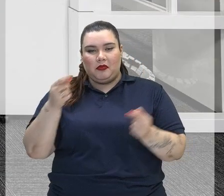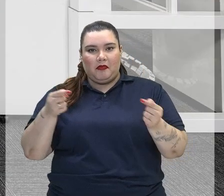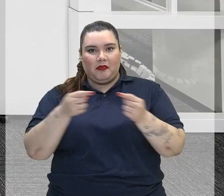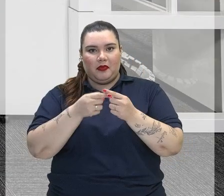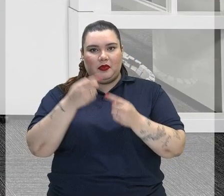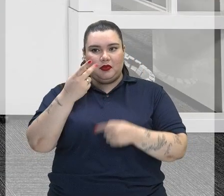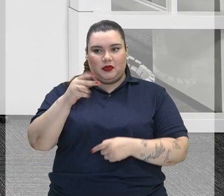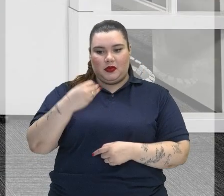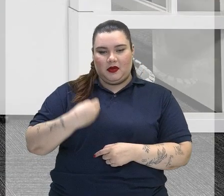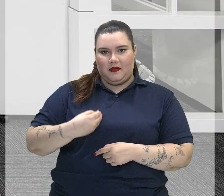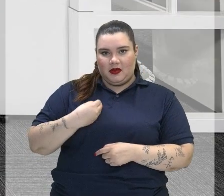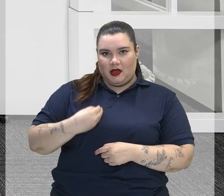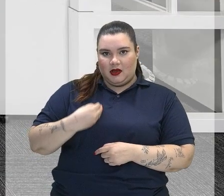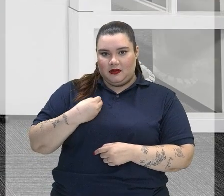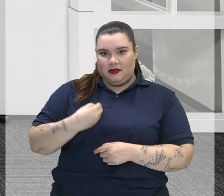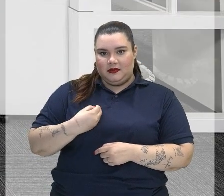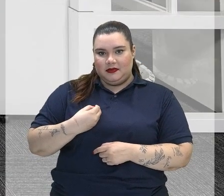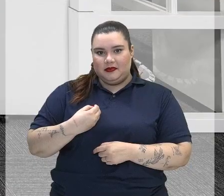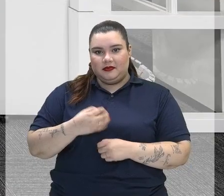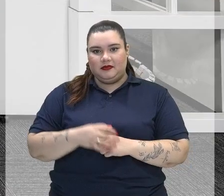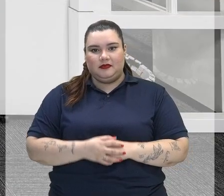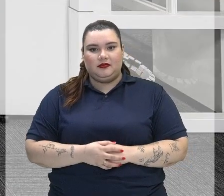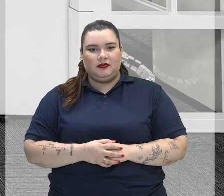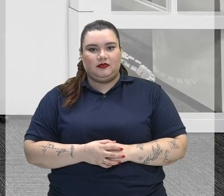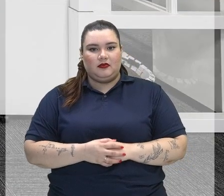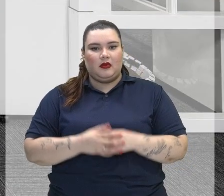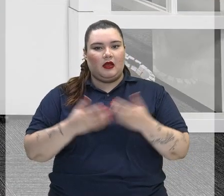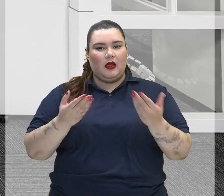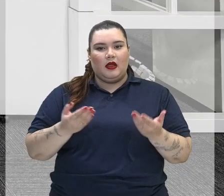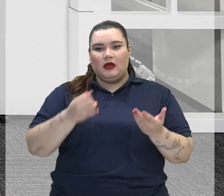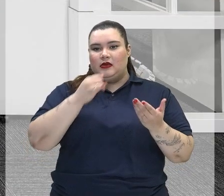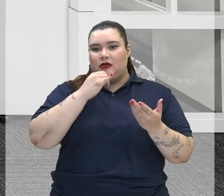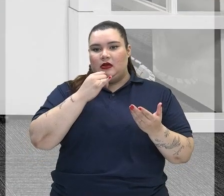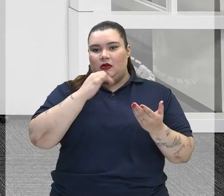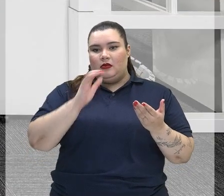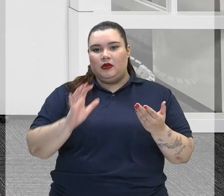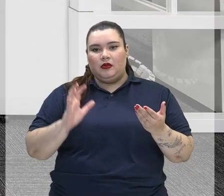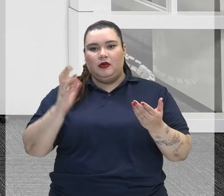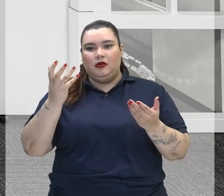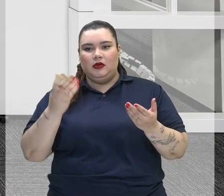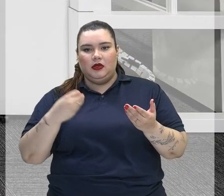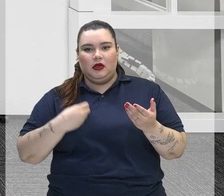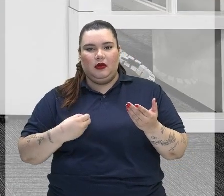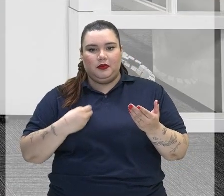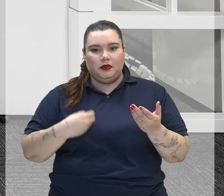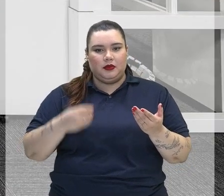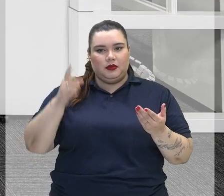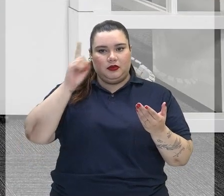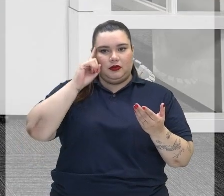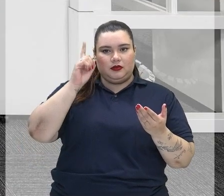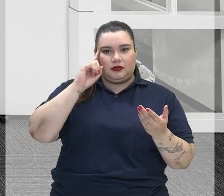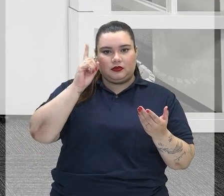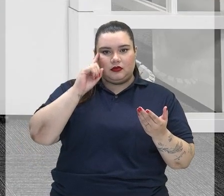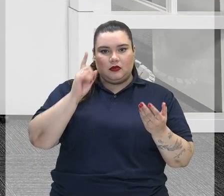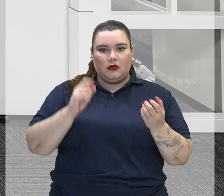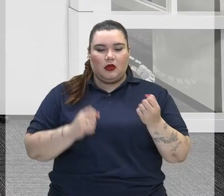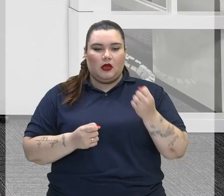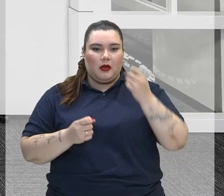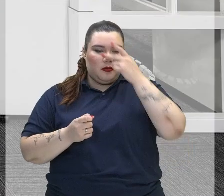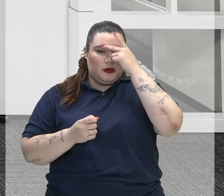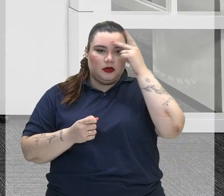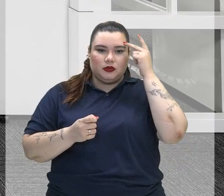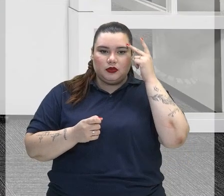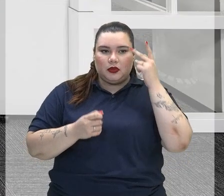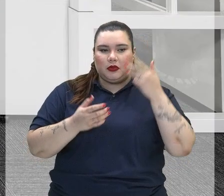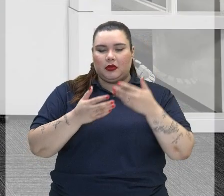no seu dia a dia? Né, aquelas situações, né, do cotidiano que as pessoas te contam, ou você